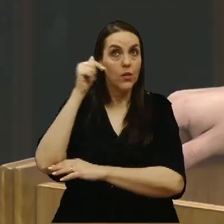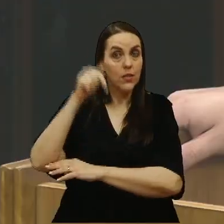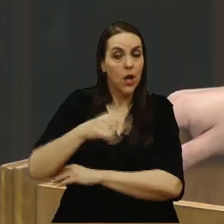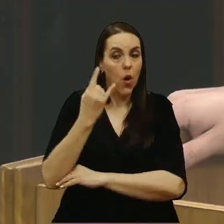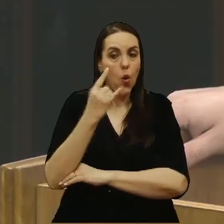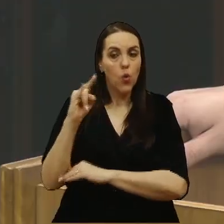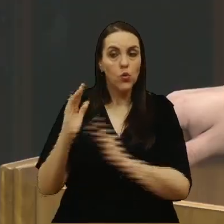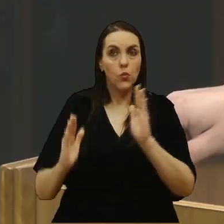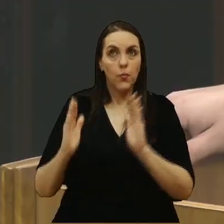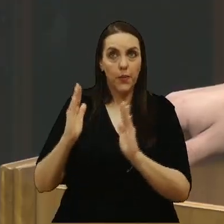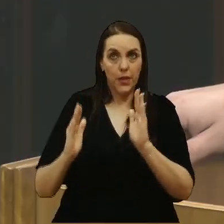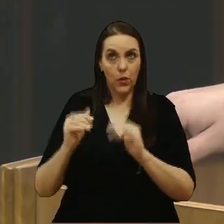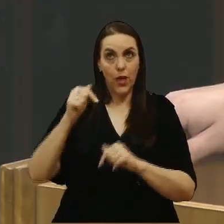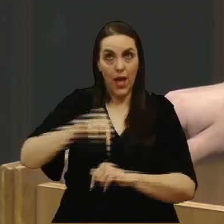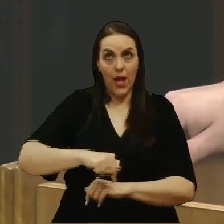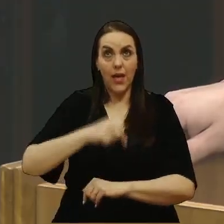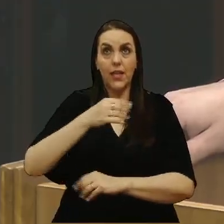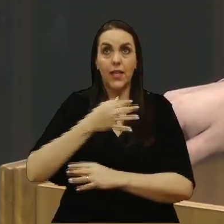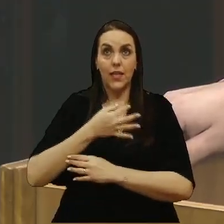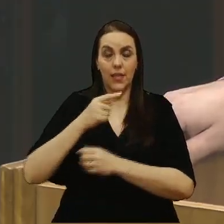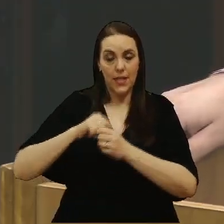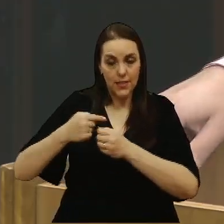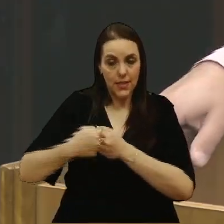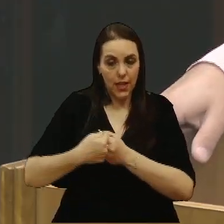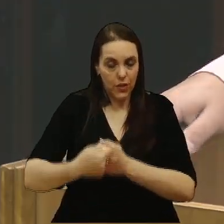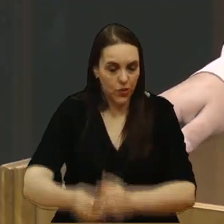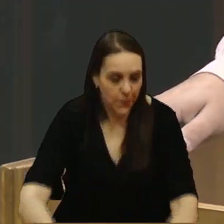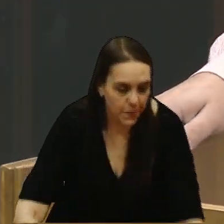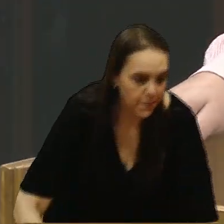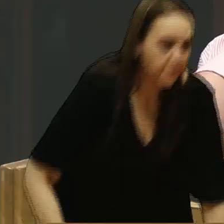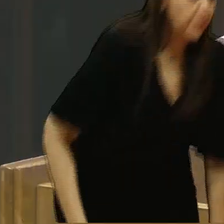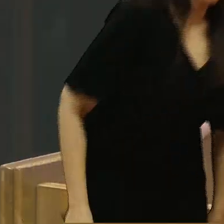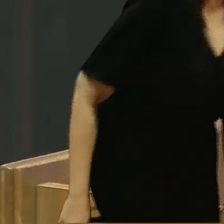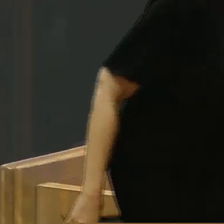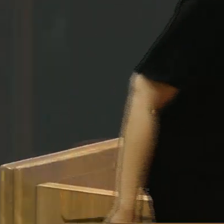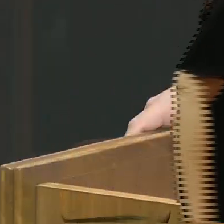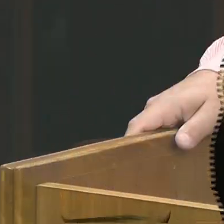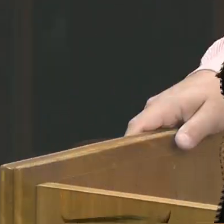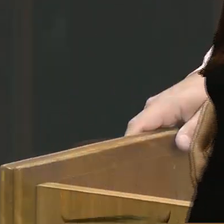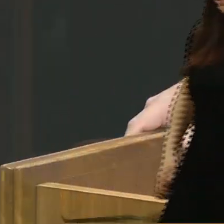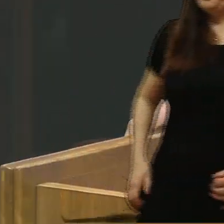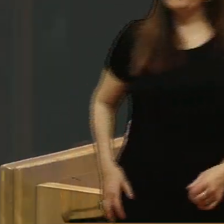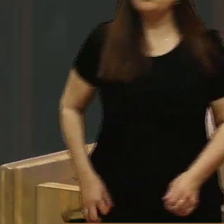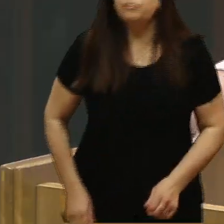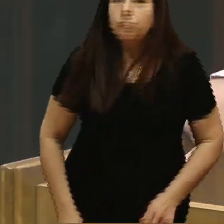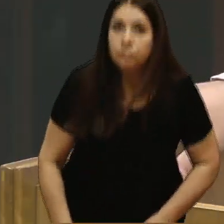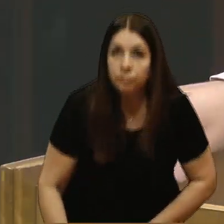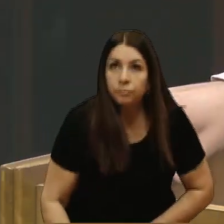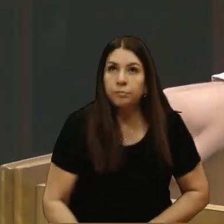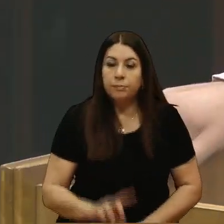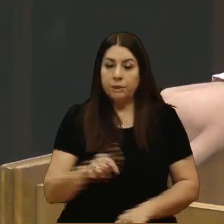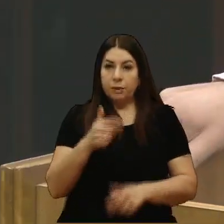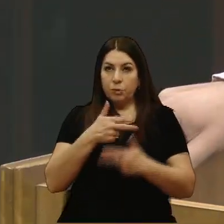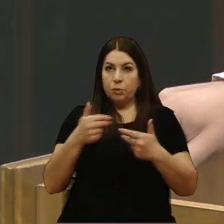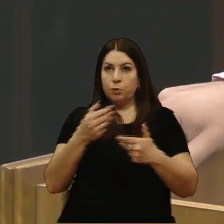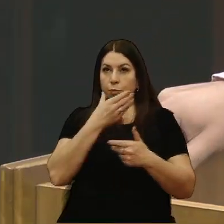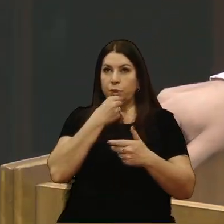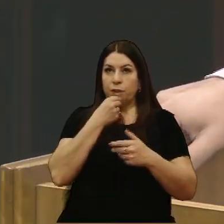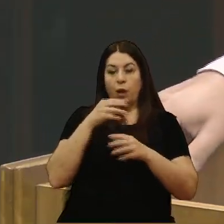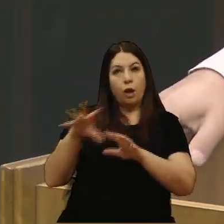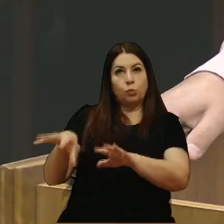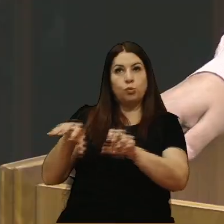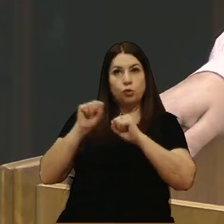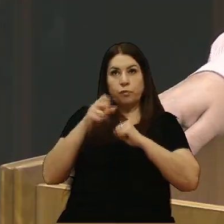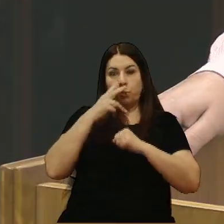último período aqui da nossa cidade. O primeiro é um caso de um menino que é adotivo,